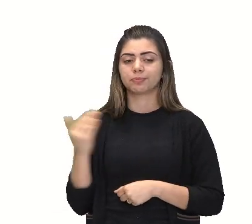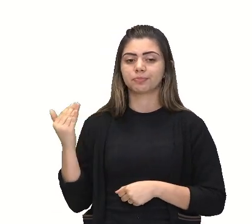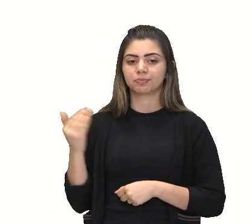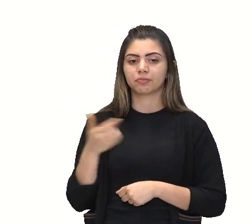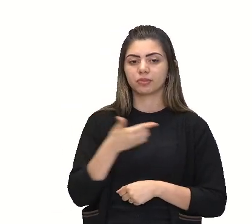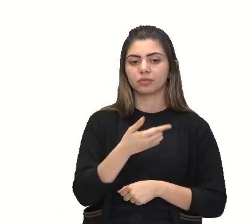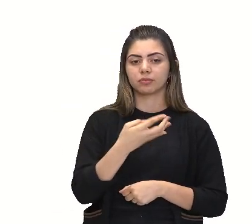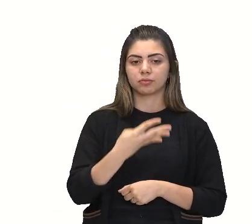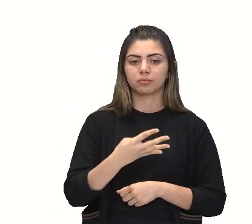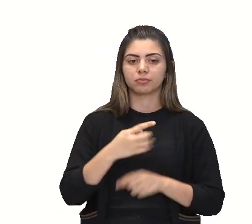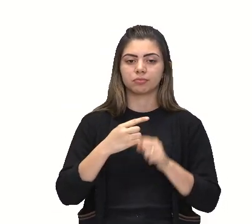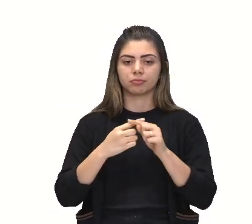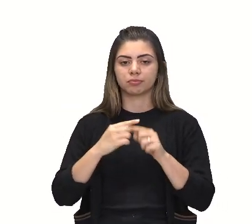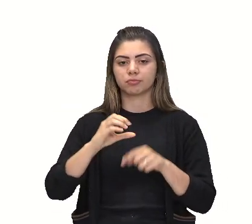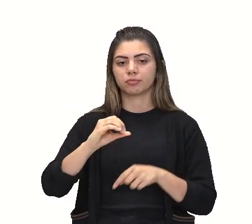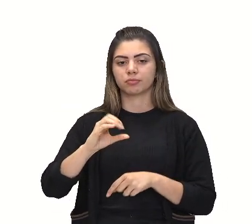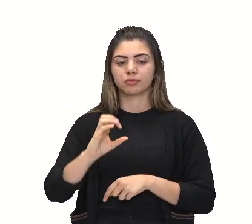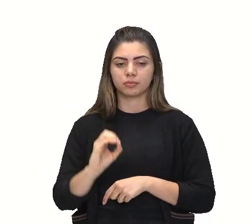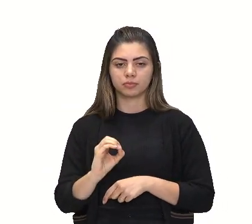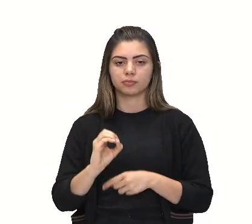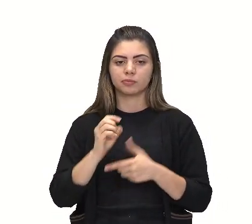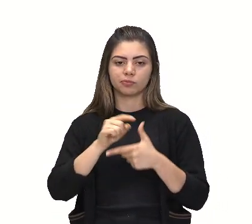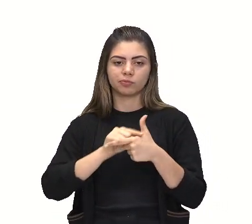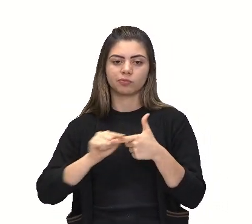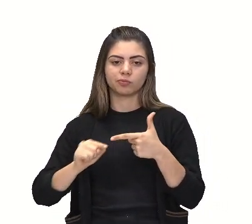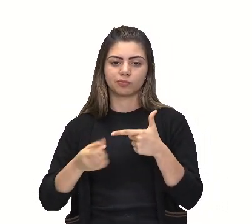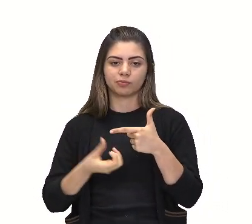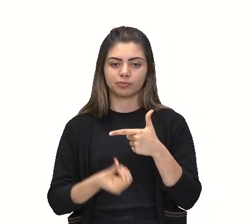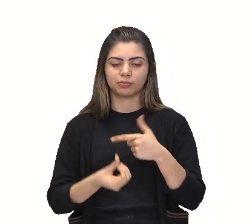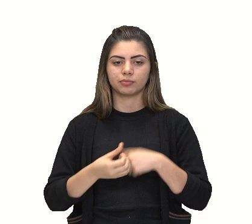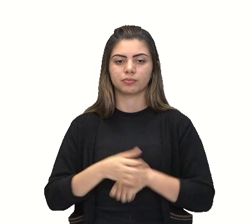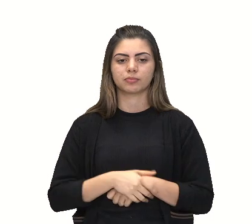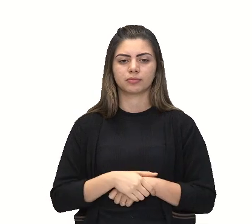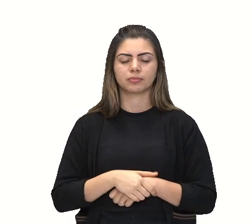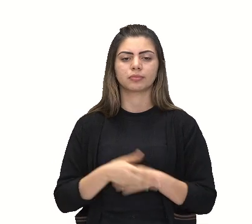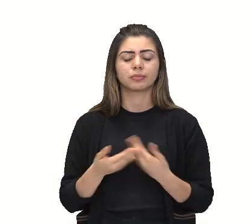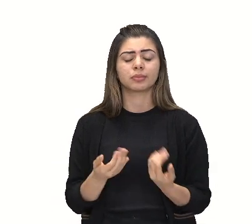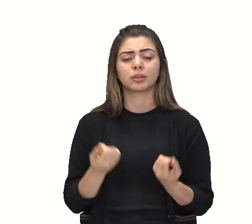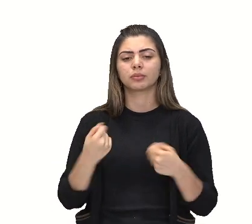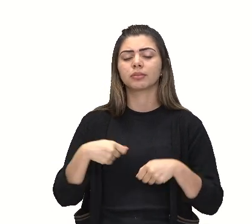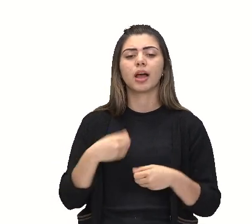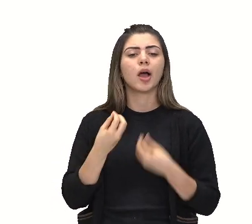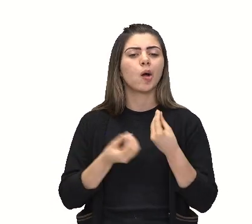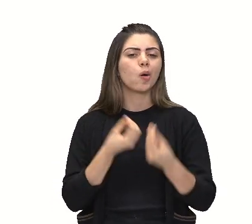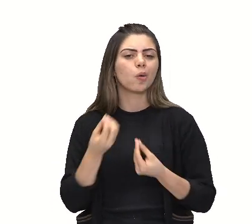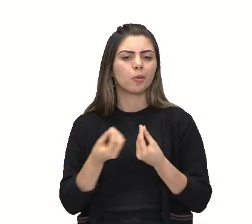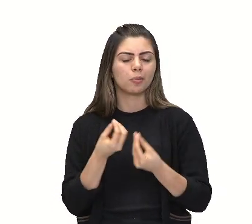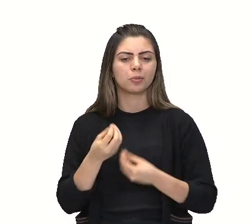24 vezes 90 dividido por 6. E eu posso fazer o seguinte, ó,